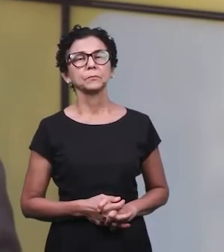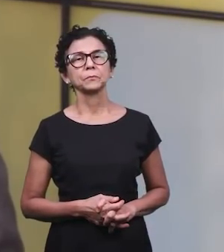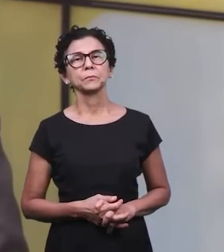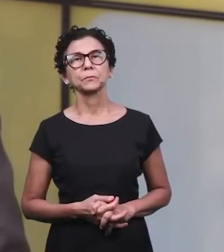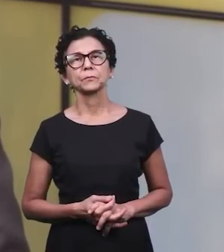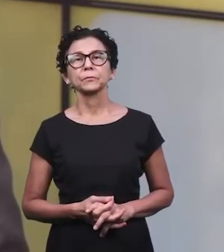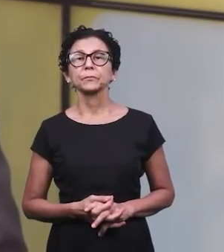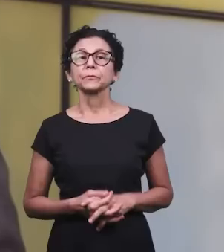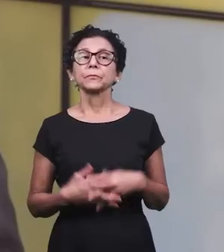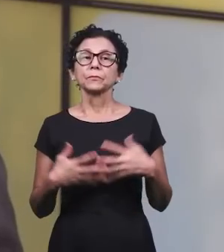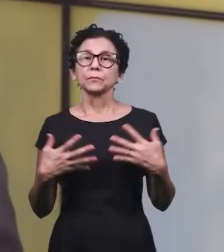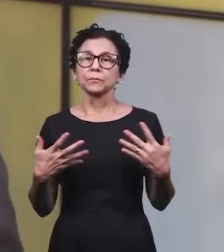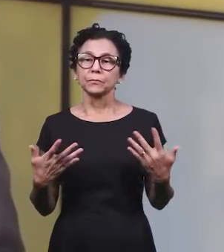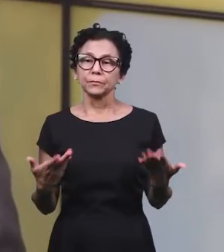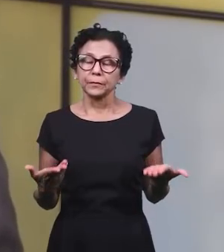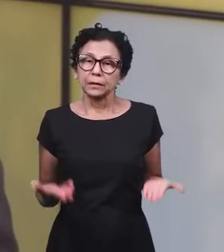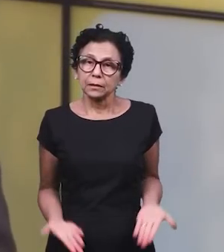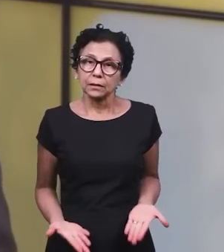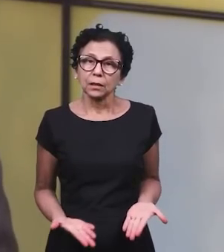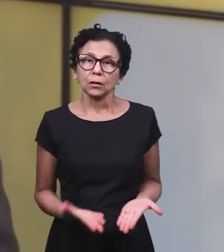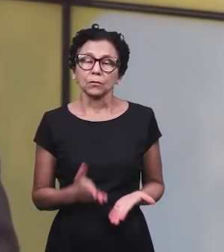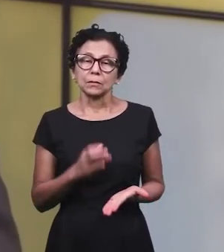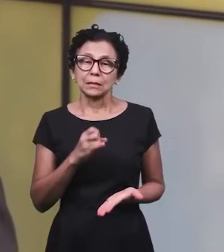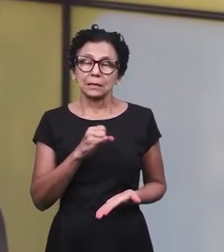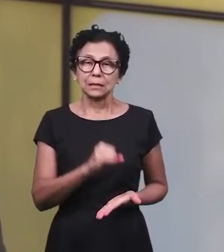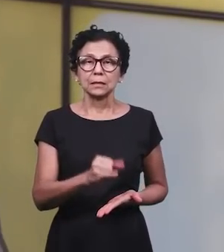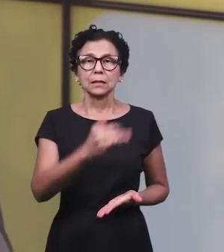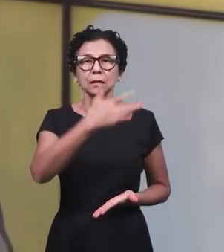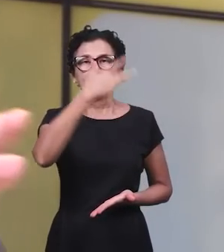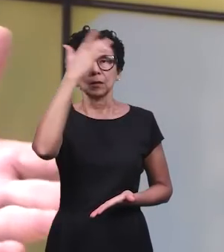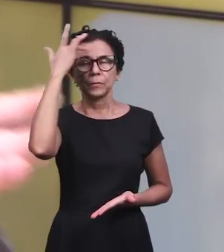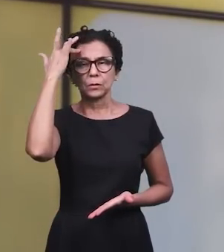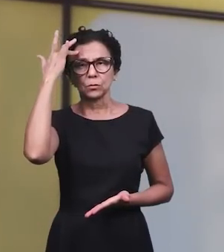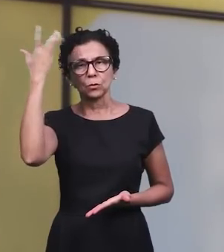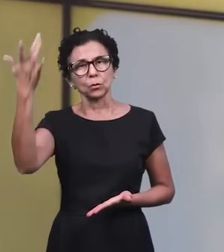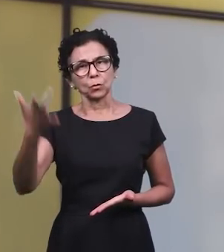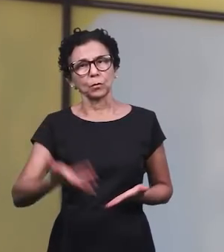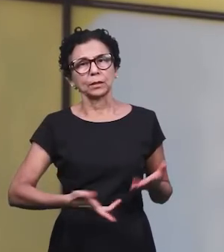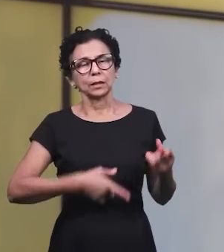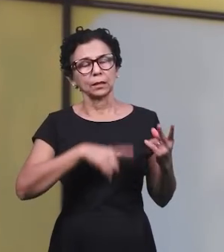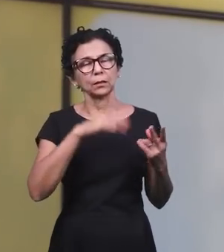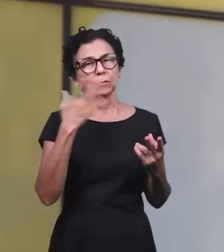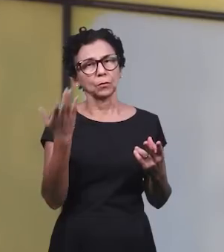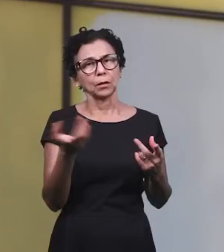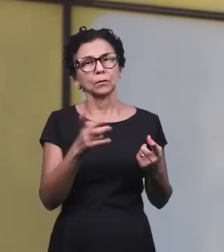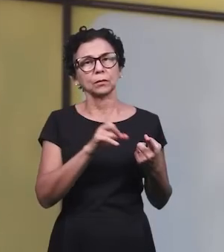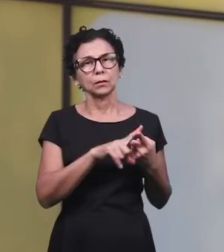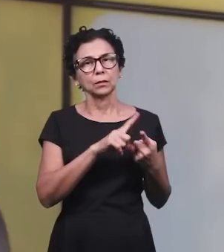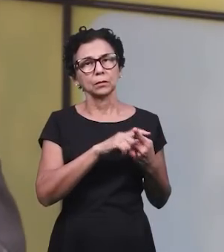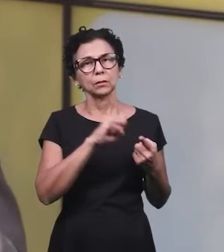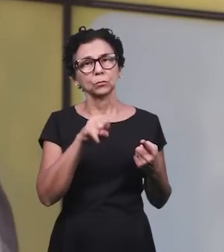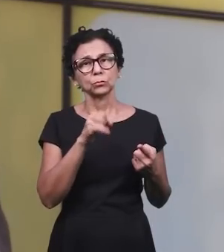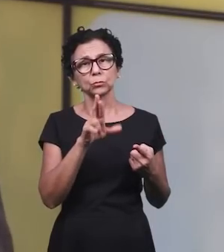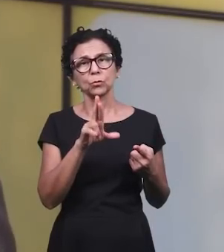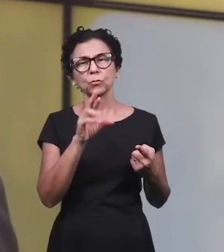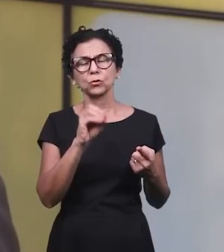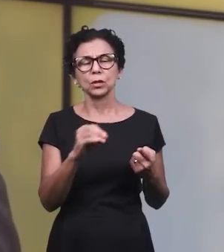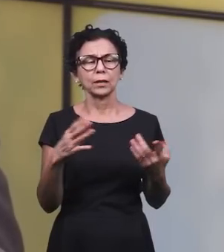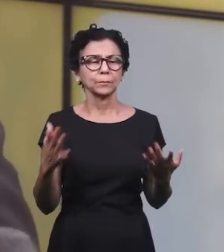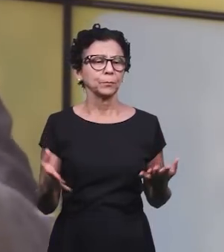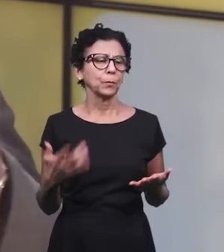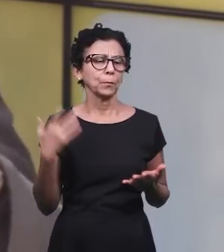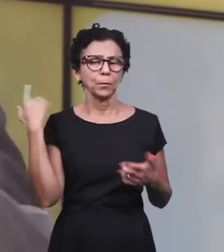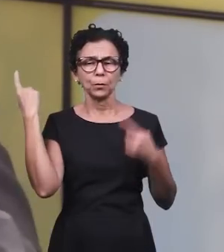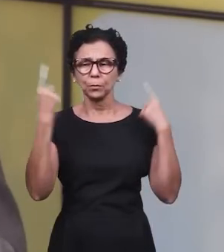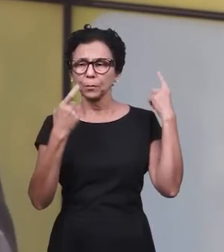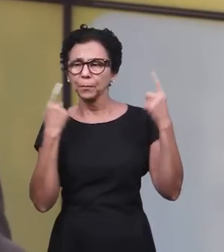a piora. Se a pessoa não está bem, né? Como estava, se nós levarmos para o lado espiritual, né, Marcelo? Se a pessoa não está muito bem